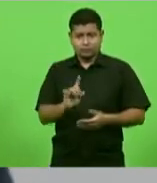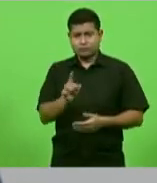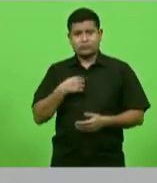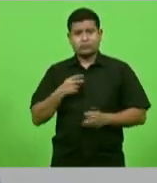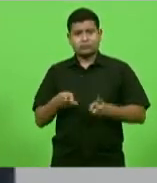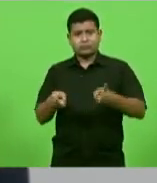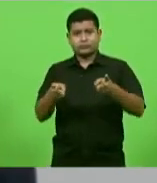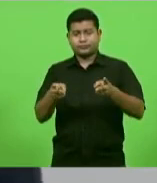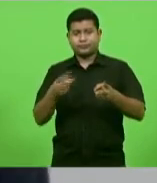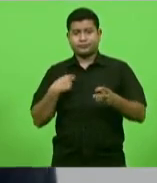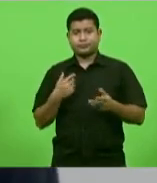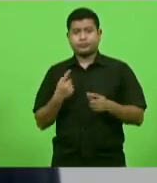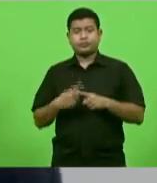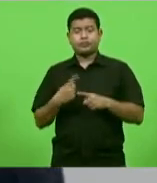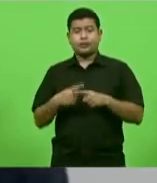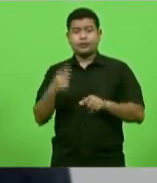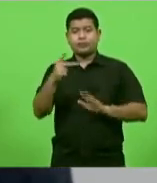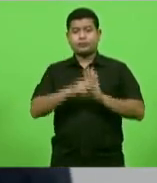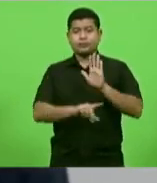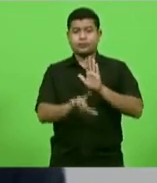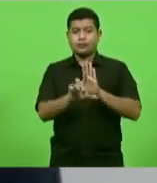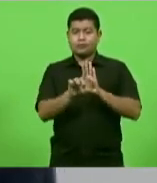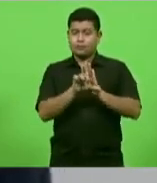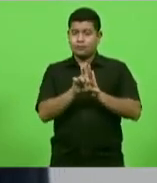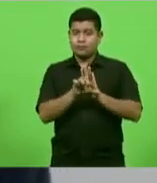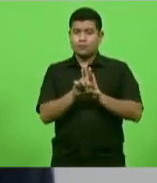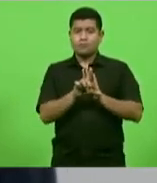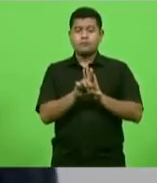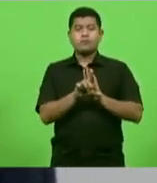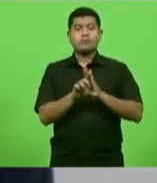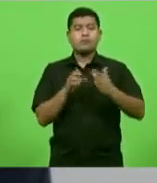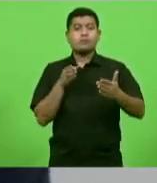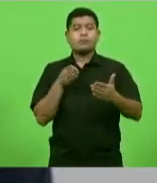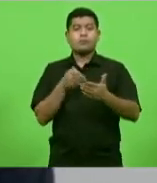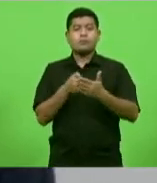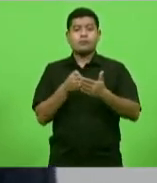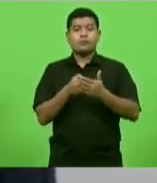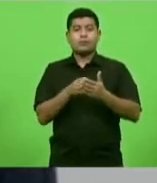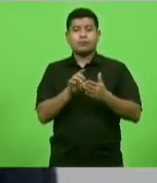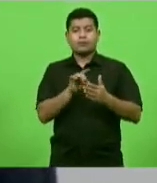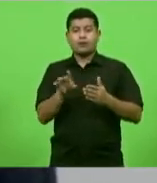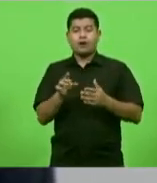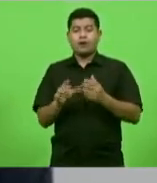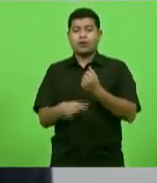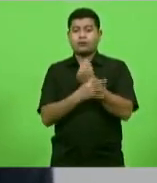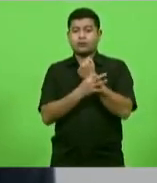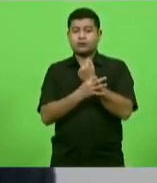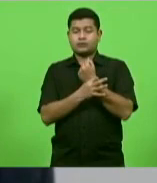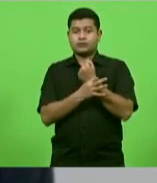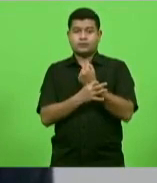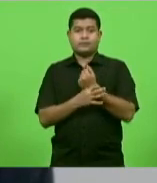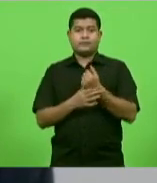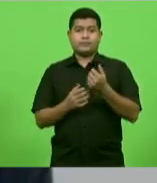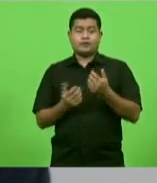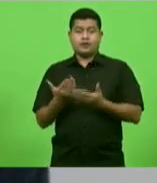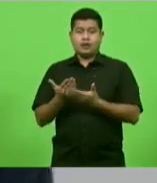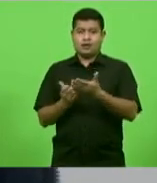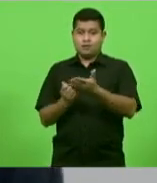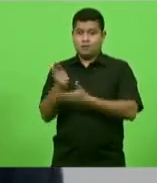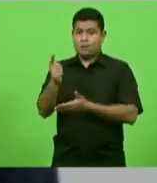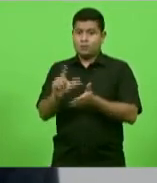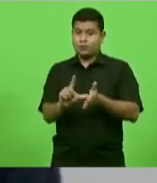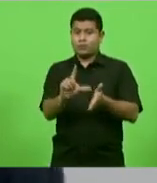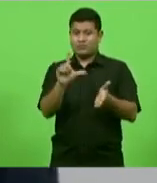Pois, muito embora o projeto de lei restrinja-se à busca de uma garantia nas hipóteses de compra com